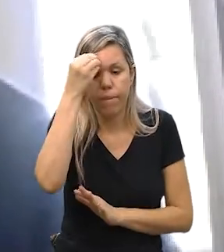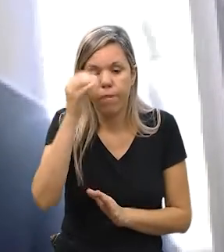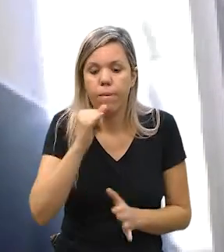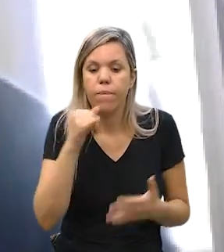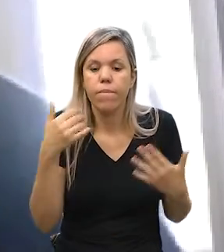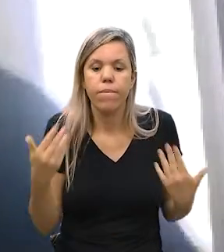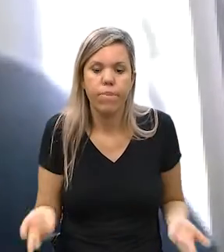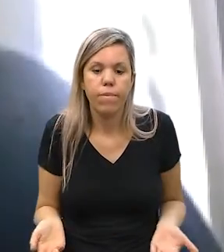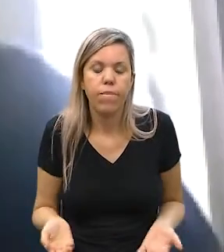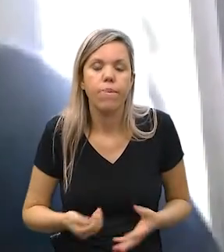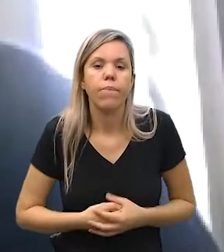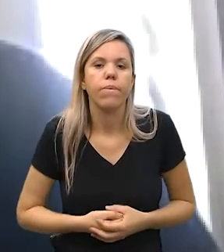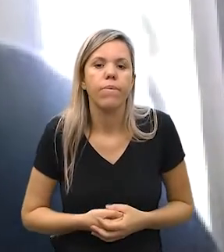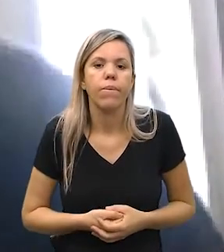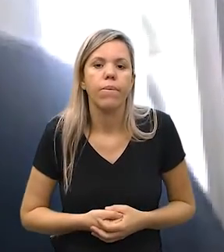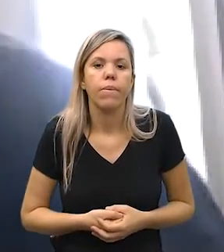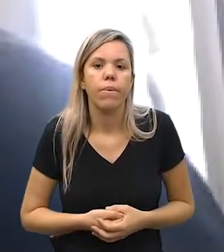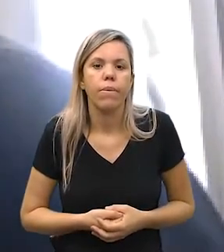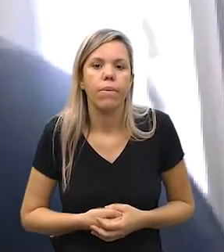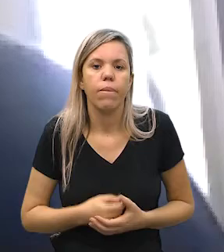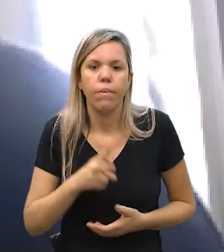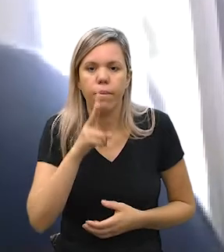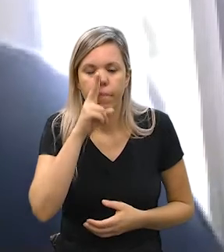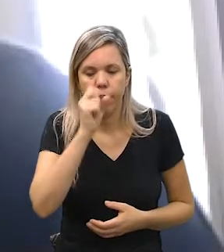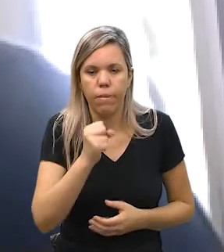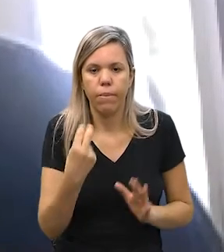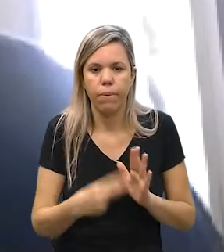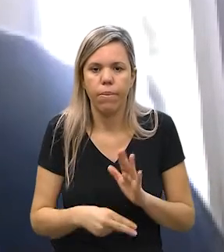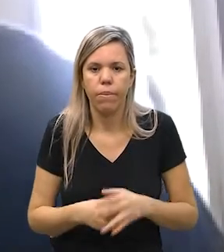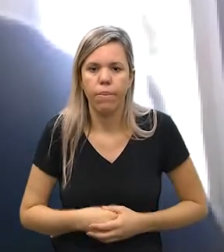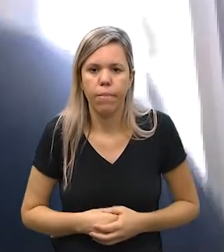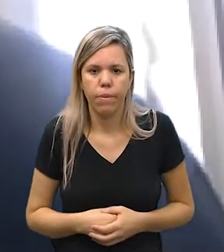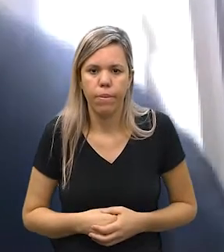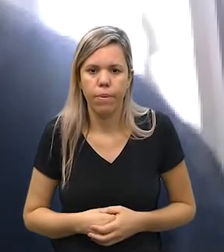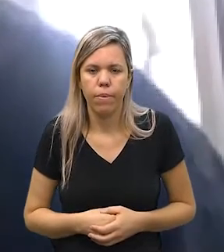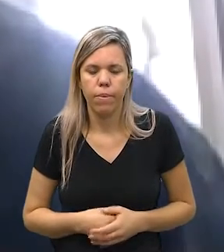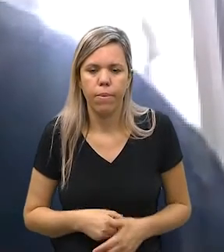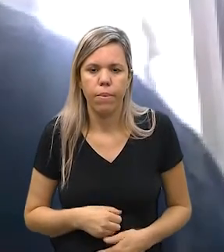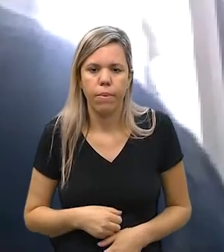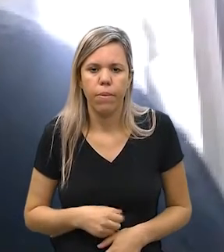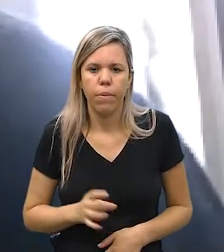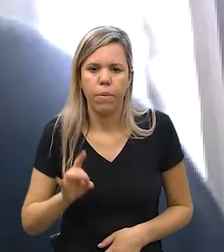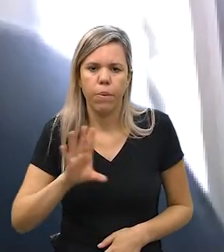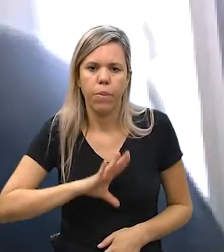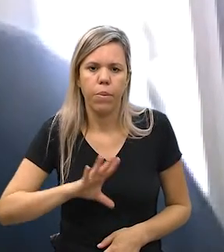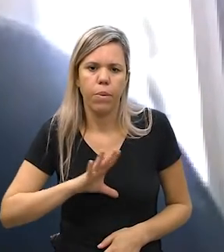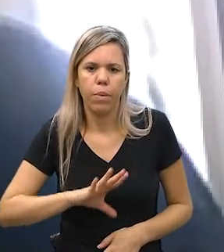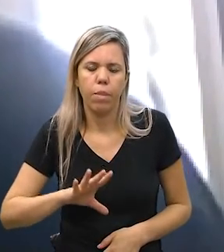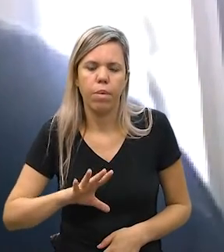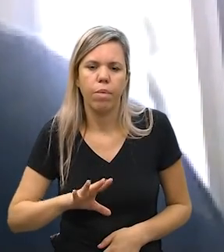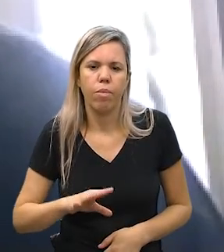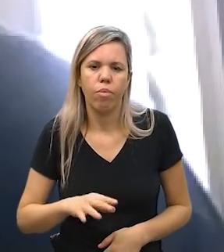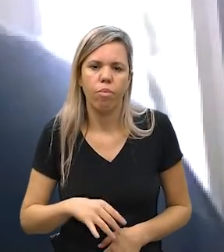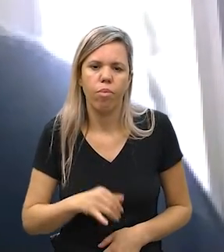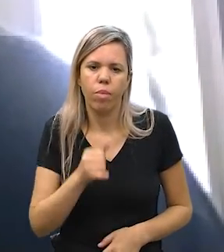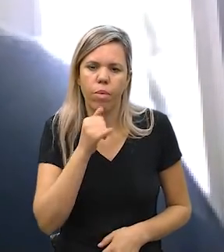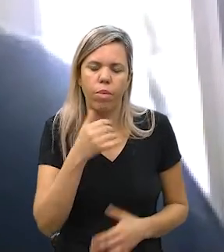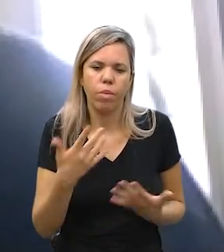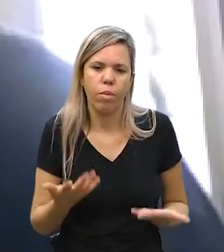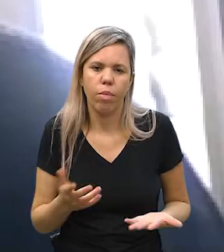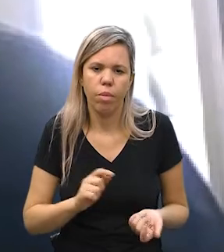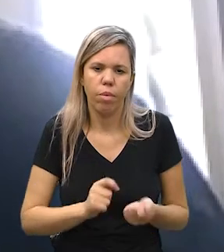né? É muito forte esse nome, né? E o Salvarinho é um português, boa praça de tudo,